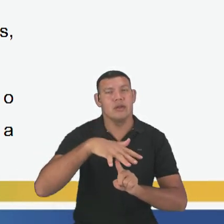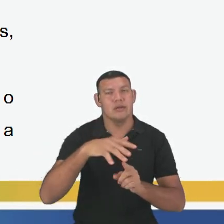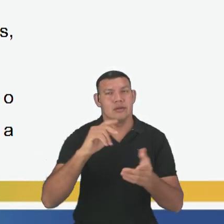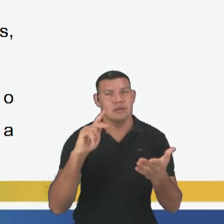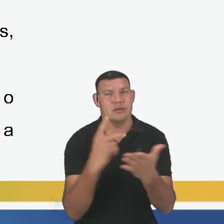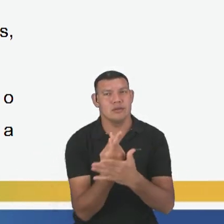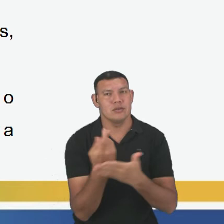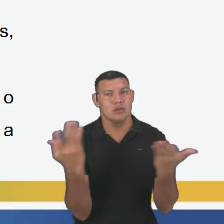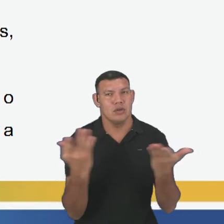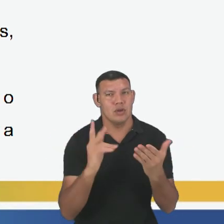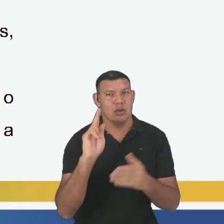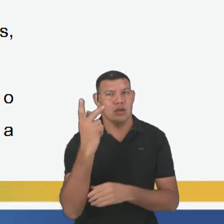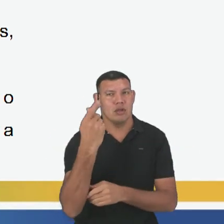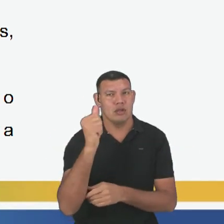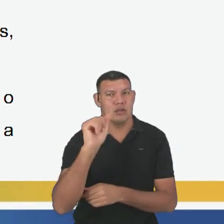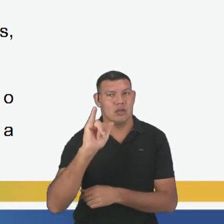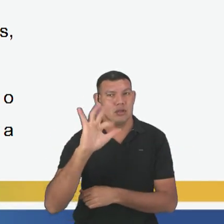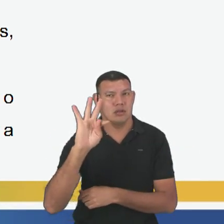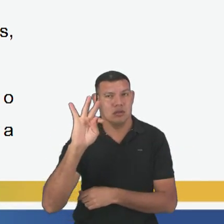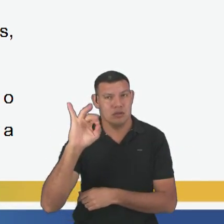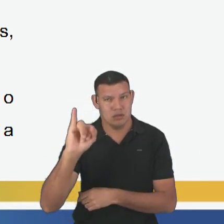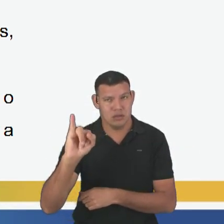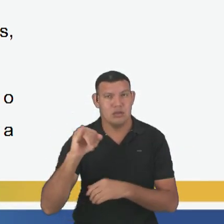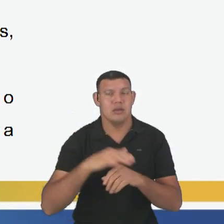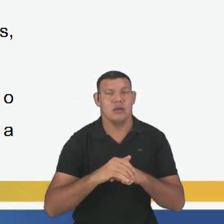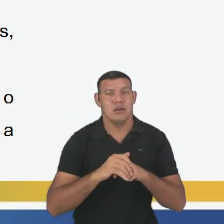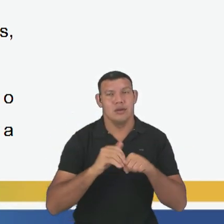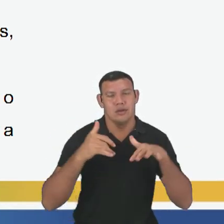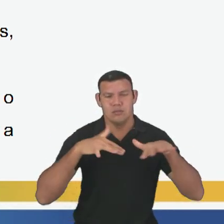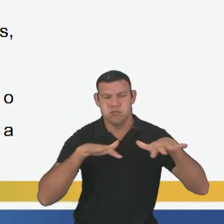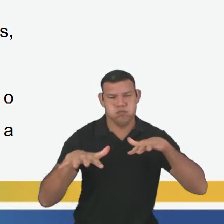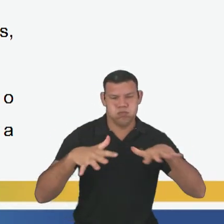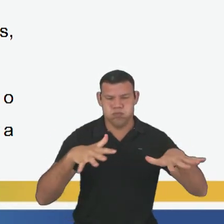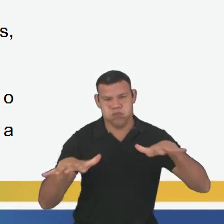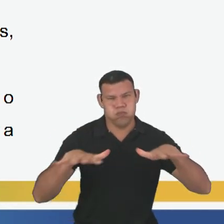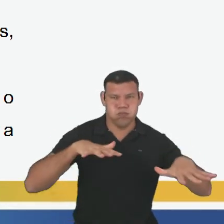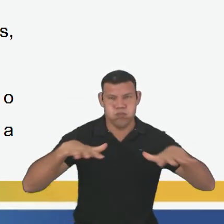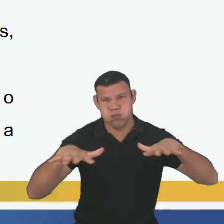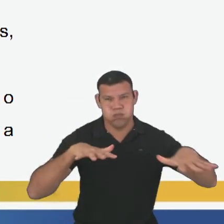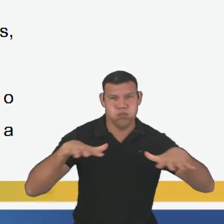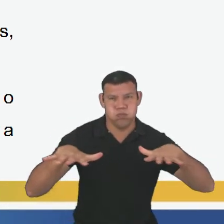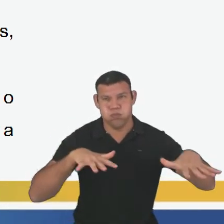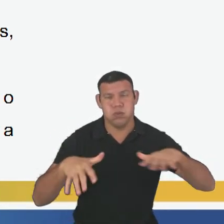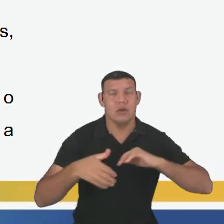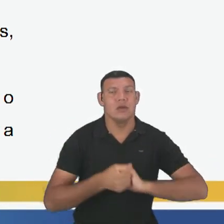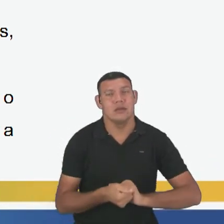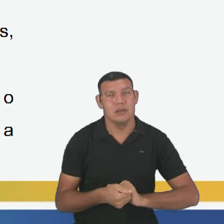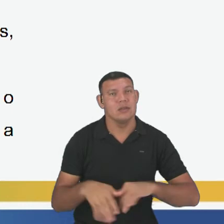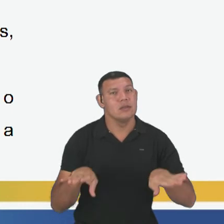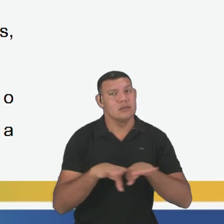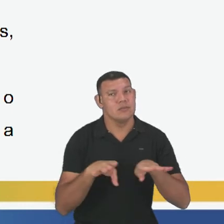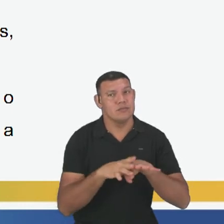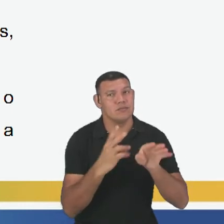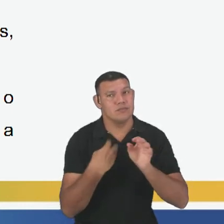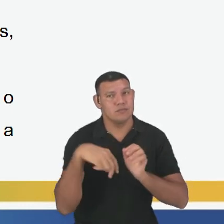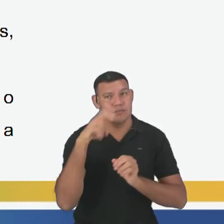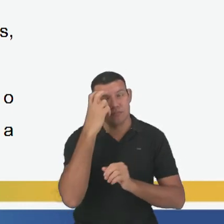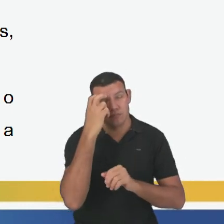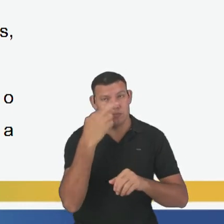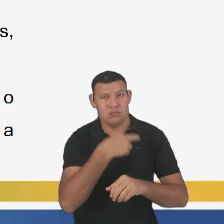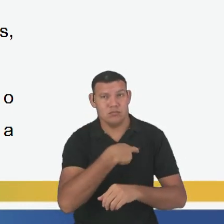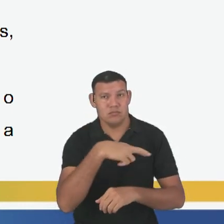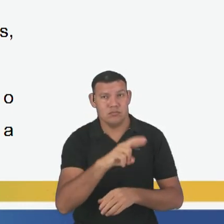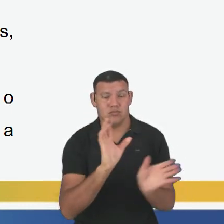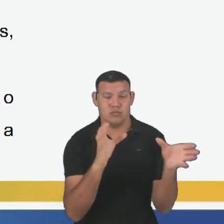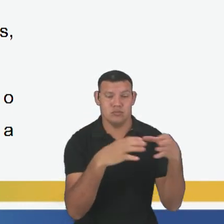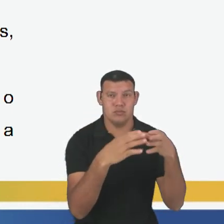Haiti, no passado várias vezes, terremotos principalmente. E questão cultural e religiosa nos